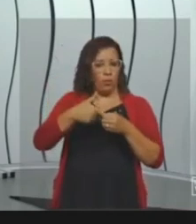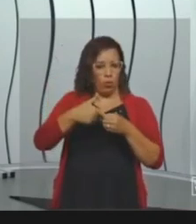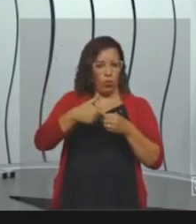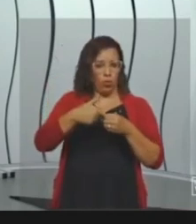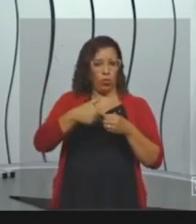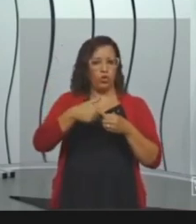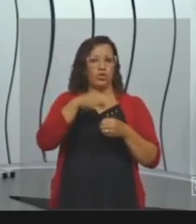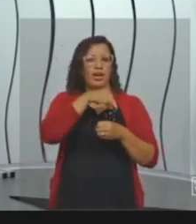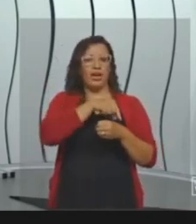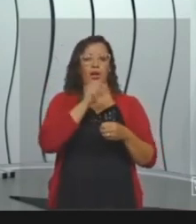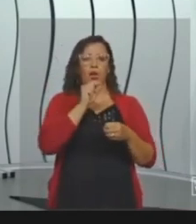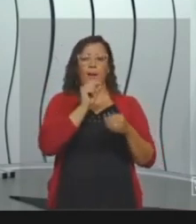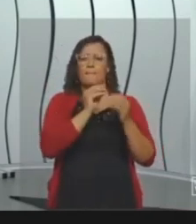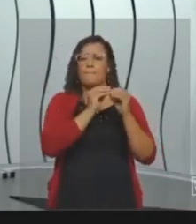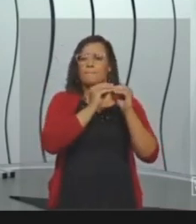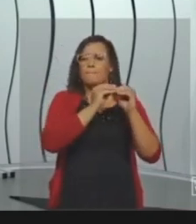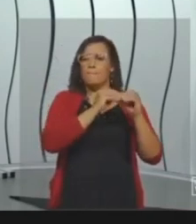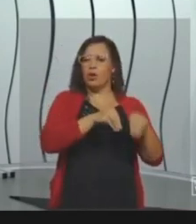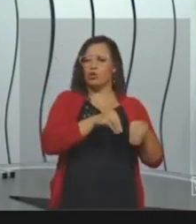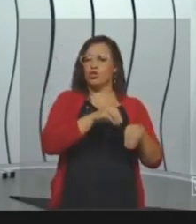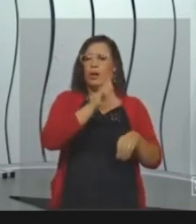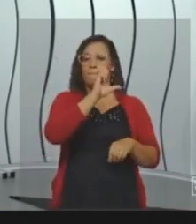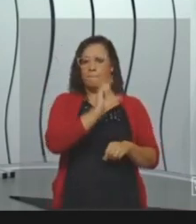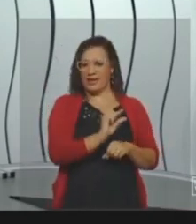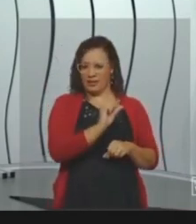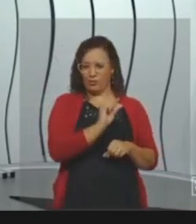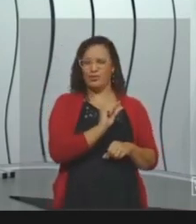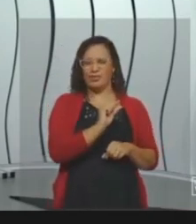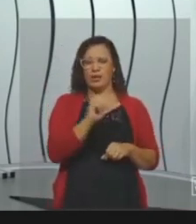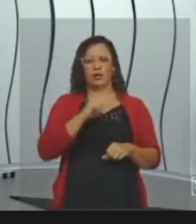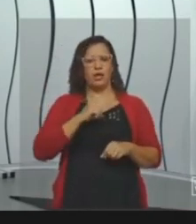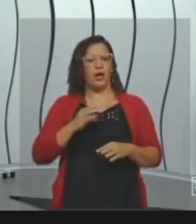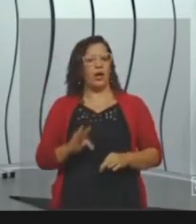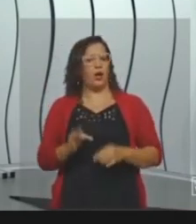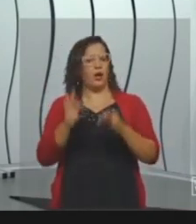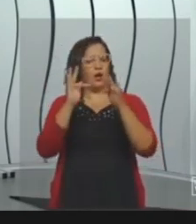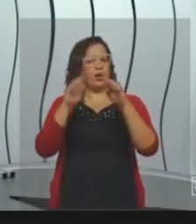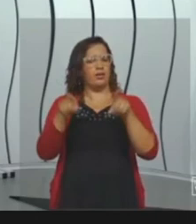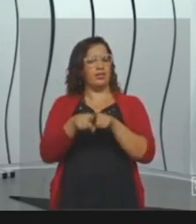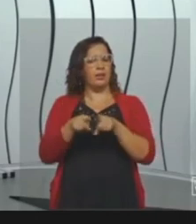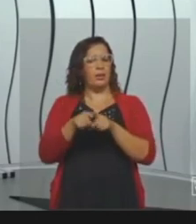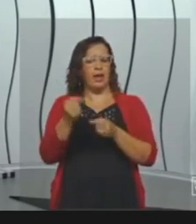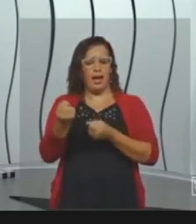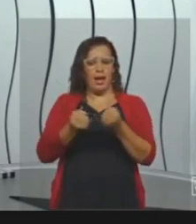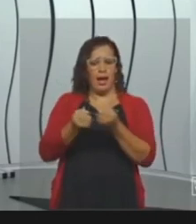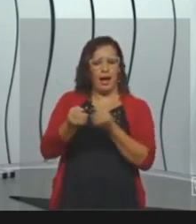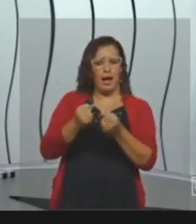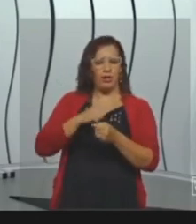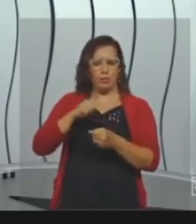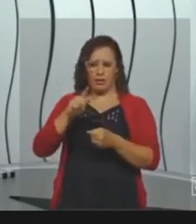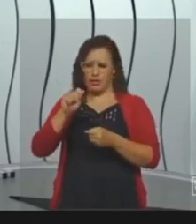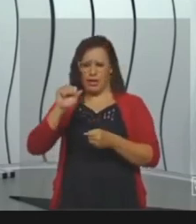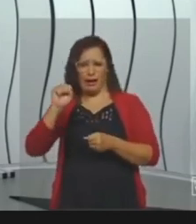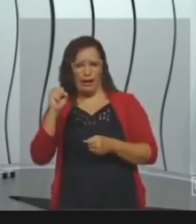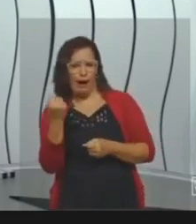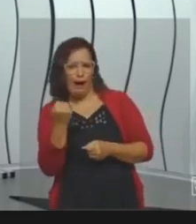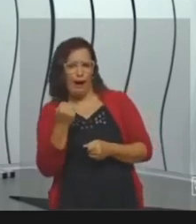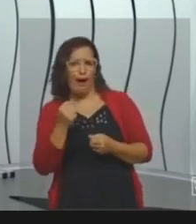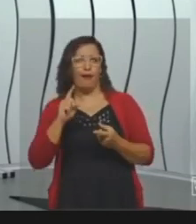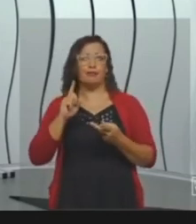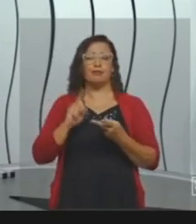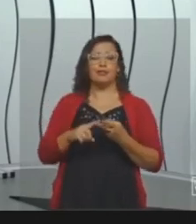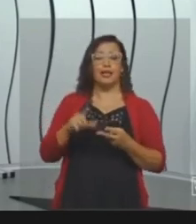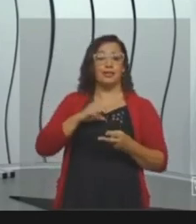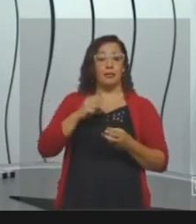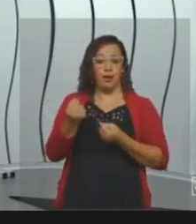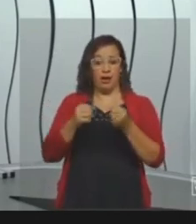para o ambiente. Nós temos hoje em dia aí algumas tecnologias de carro movido a hidrogênio, até